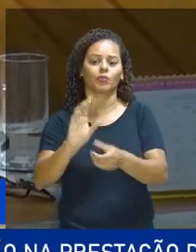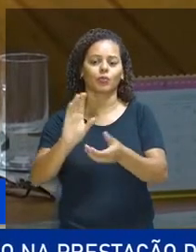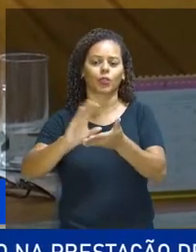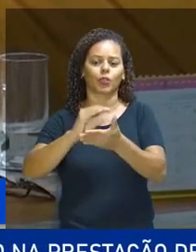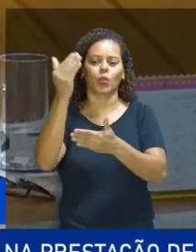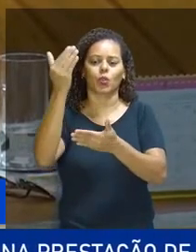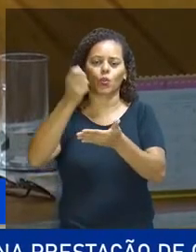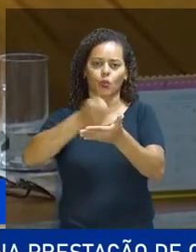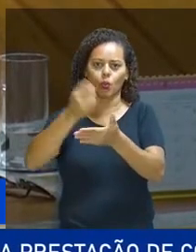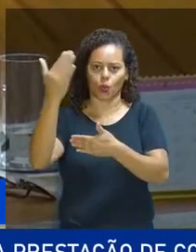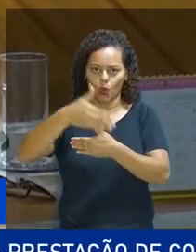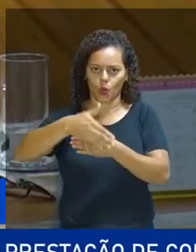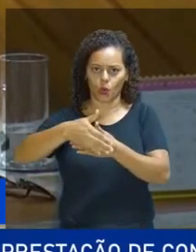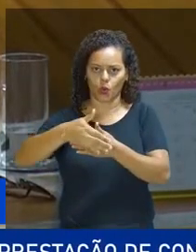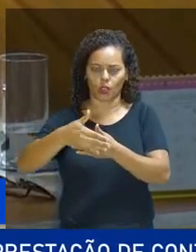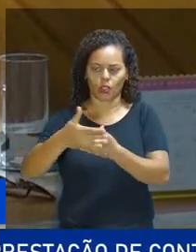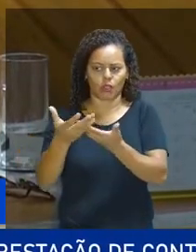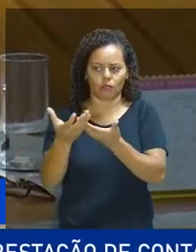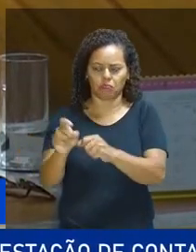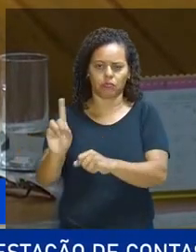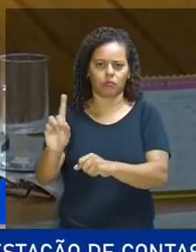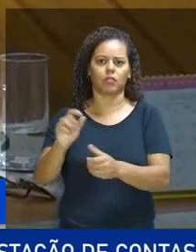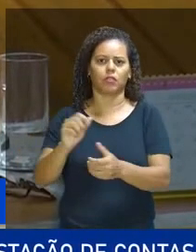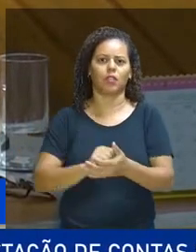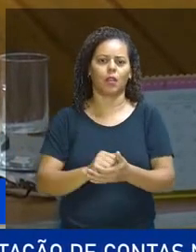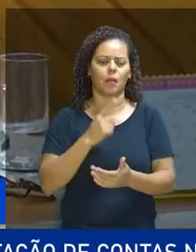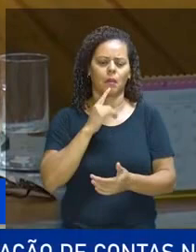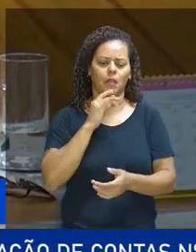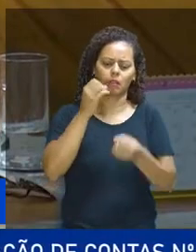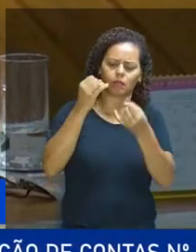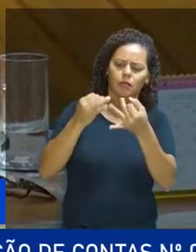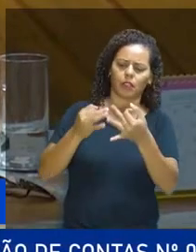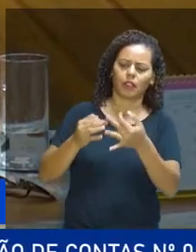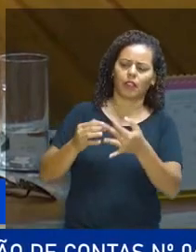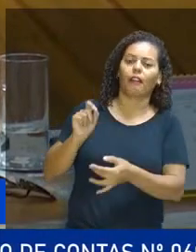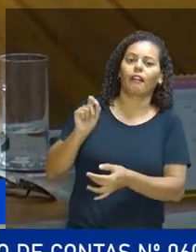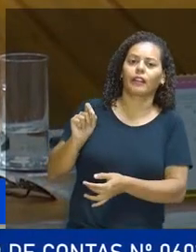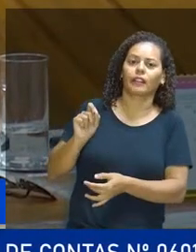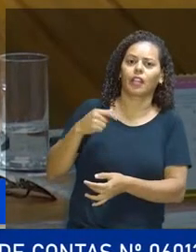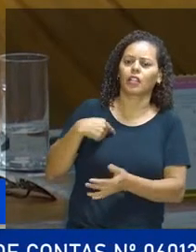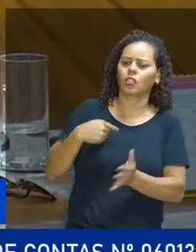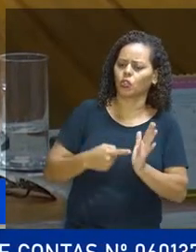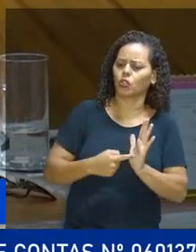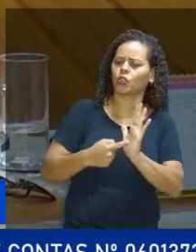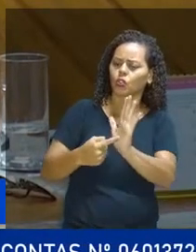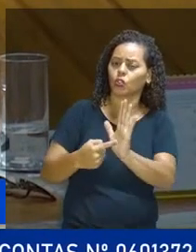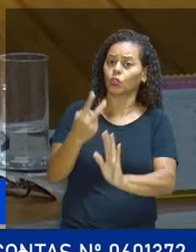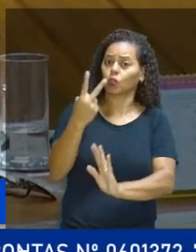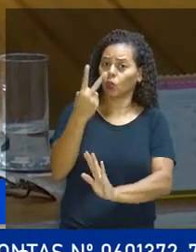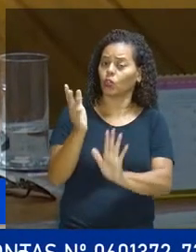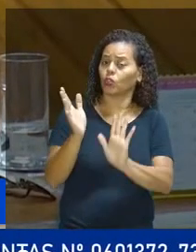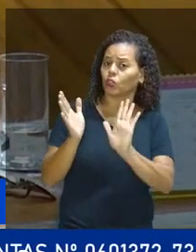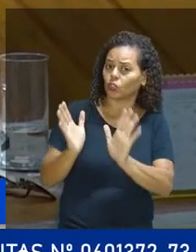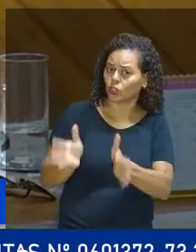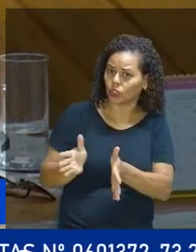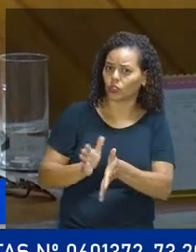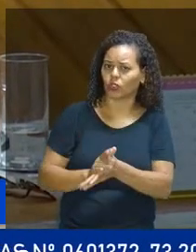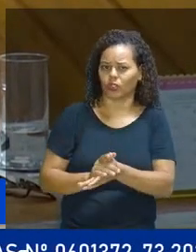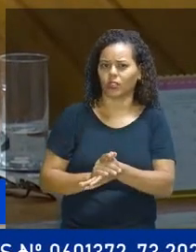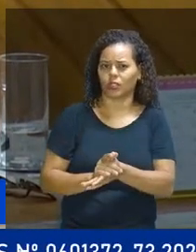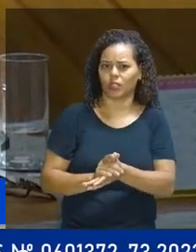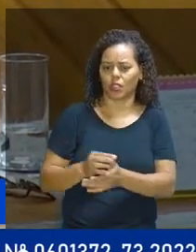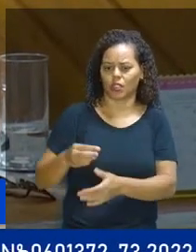deputado estadual. Inicialmente, ele afirma que houve a apresentação de 2 pareceres pelo Ministério Público